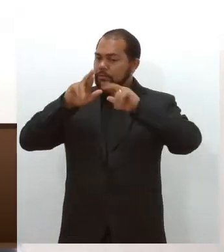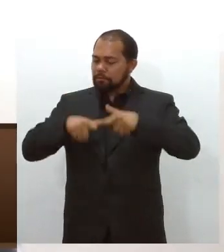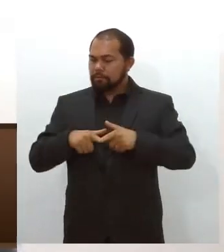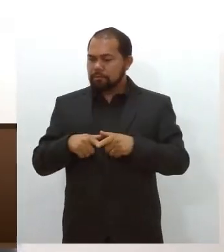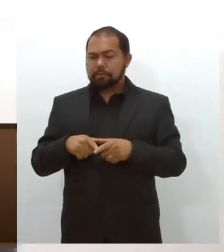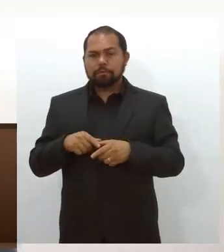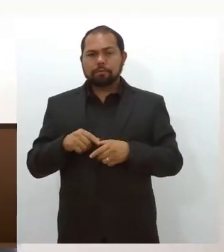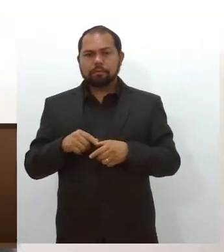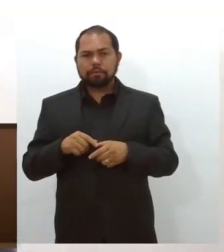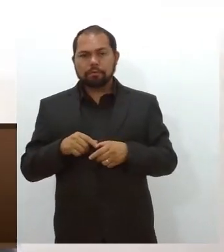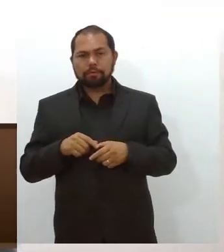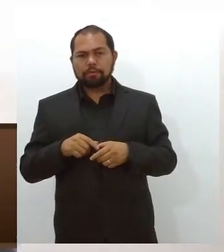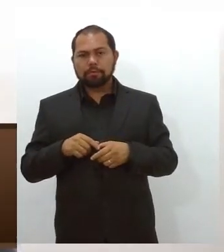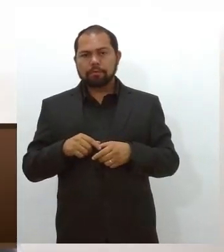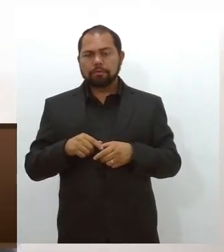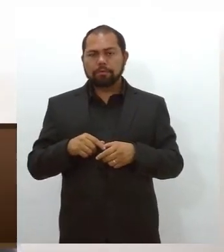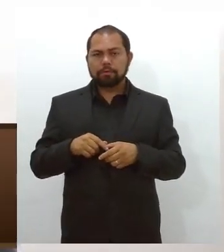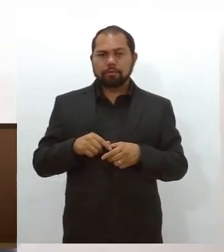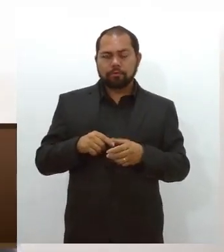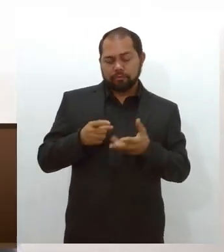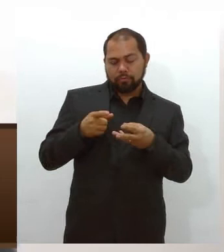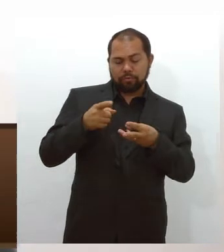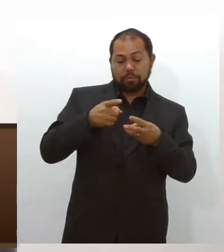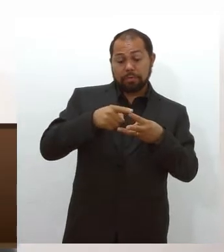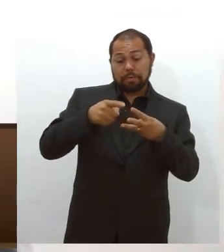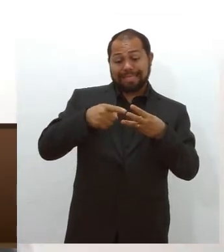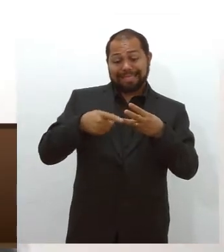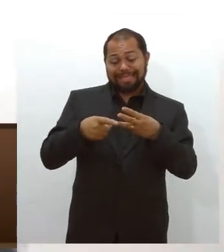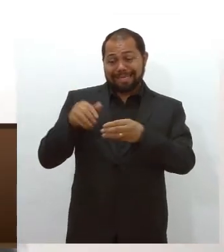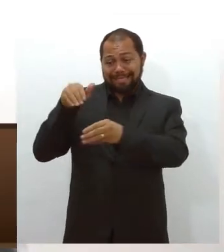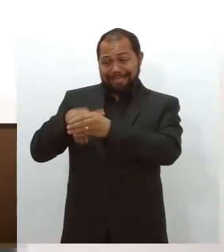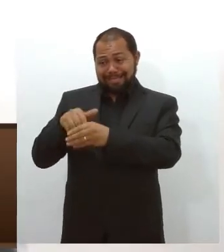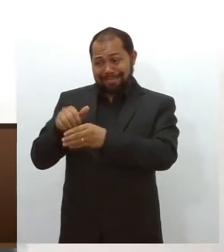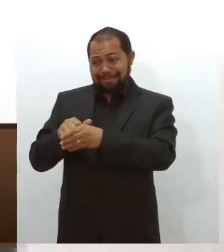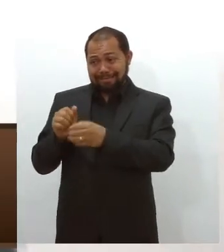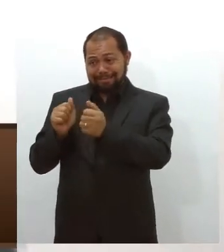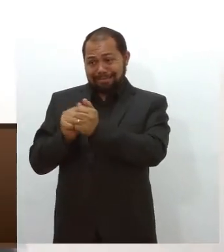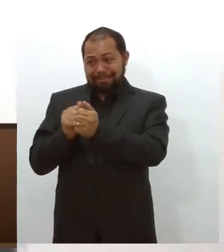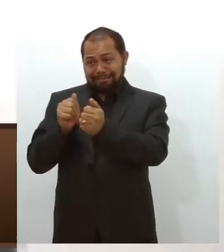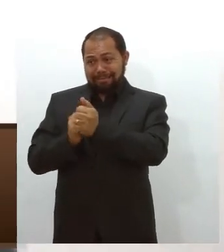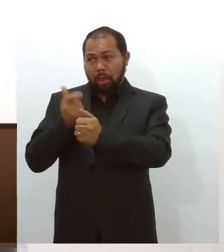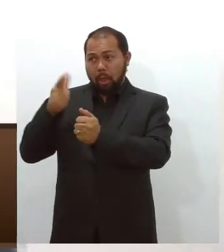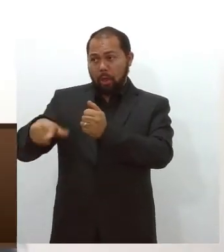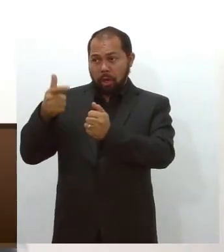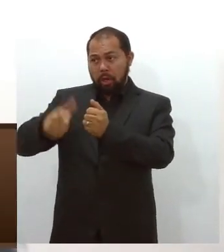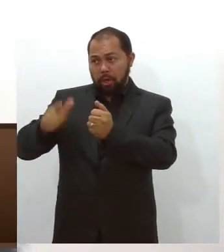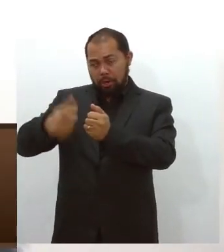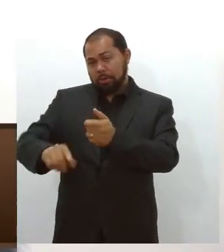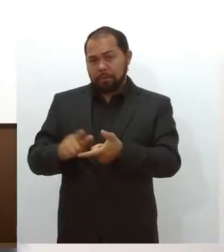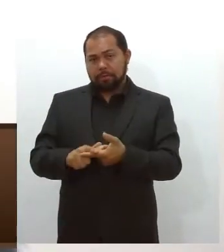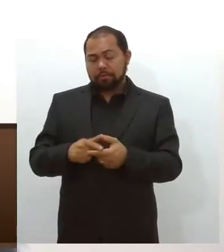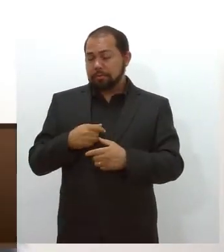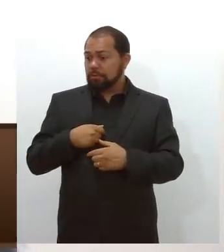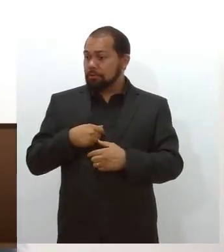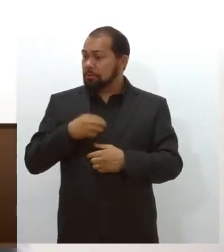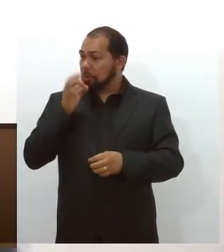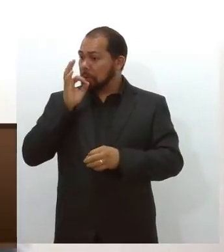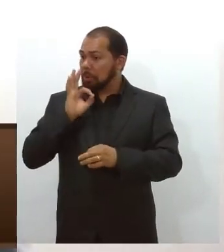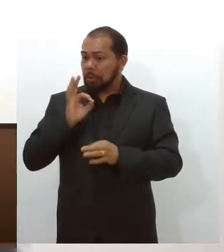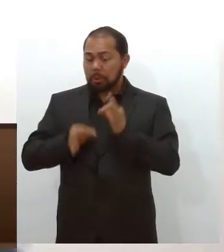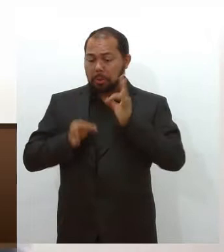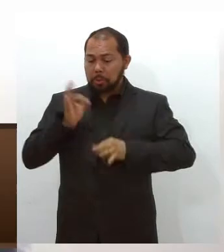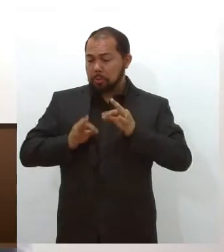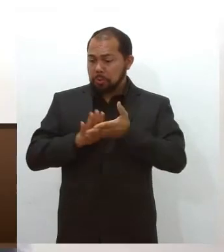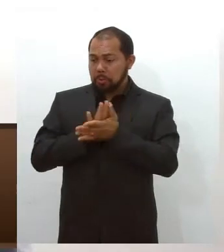votar em 3 eleições consecutivas e não faz a justificativa e não paga as multas. Nesse